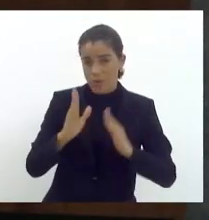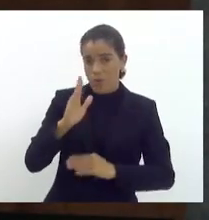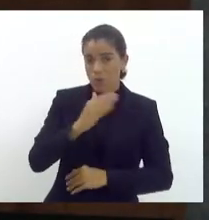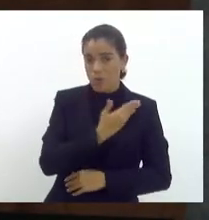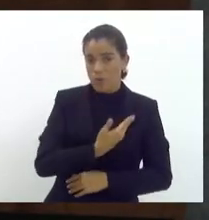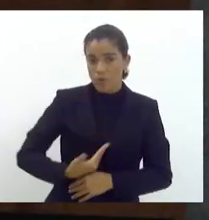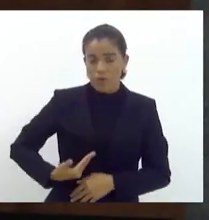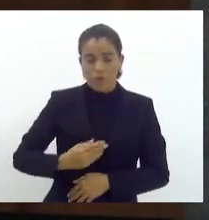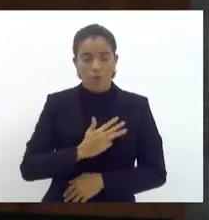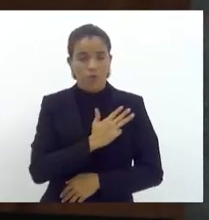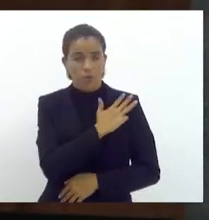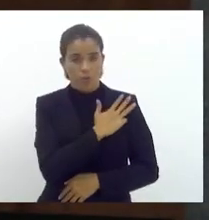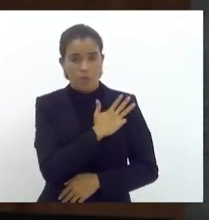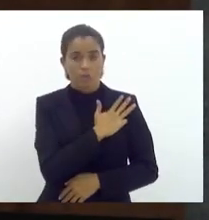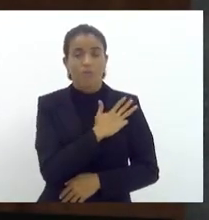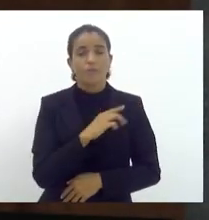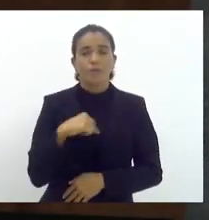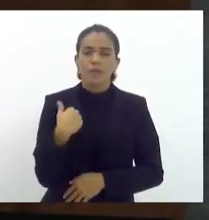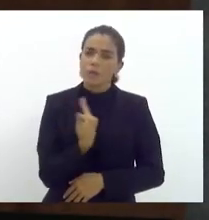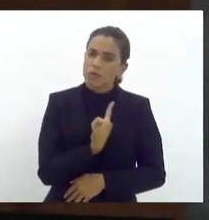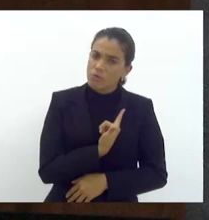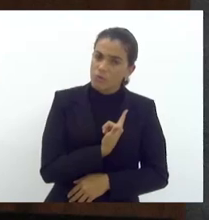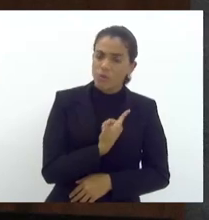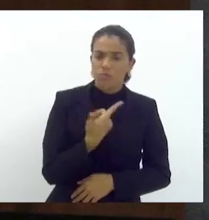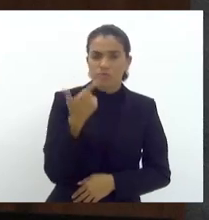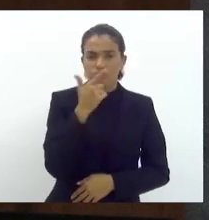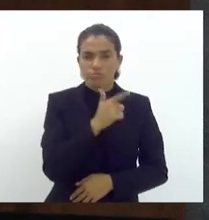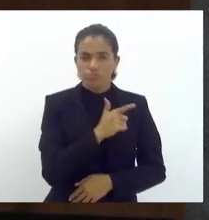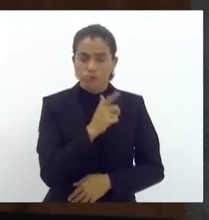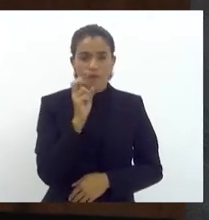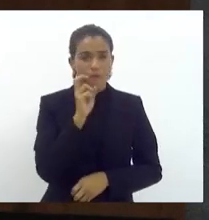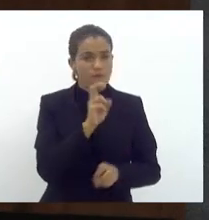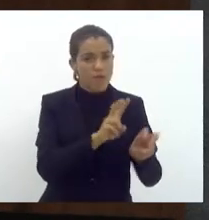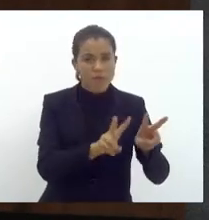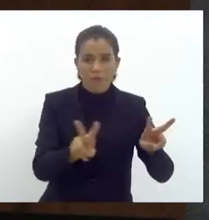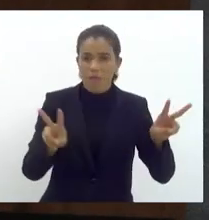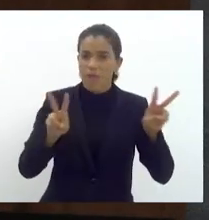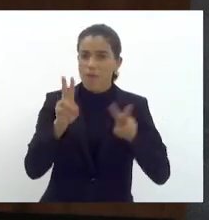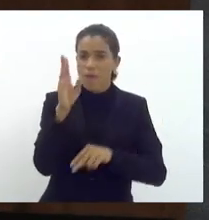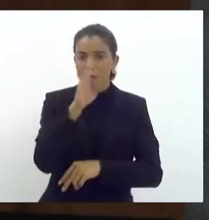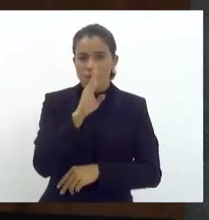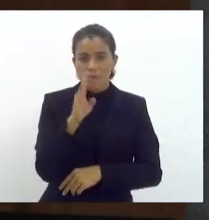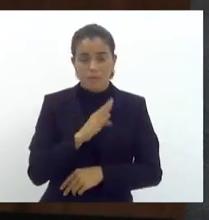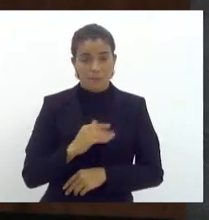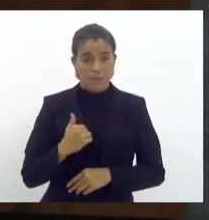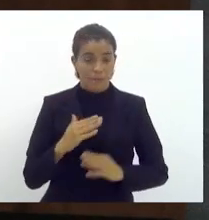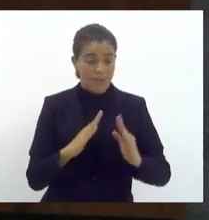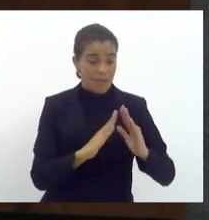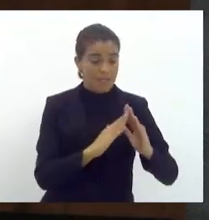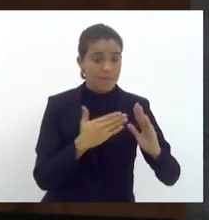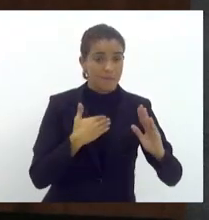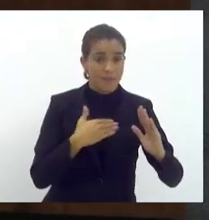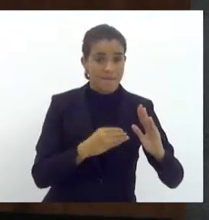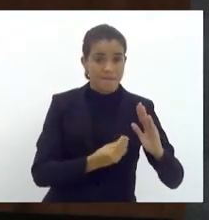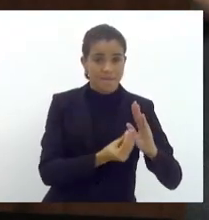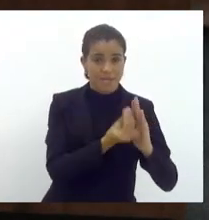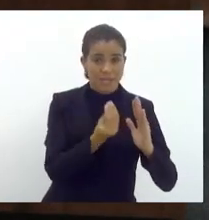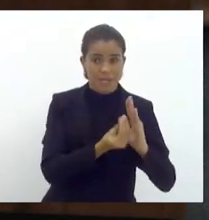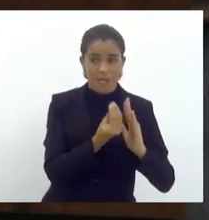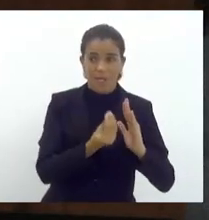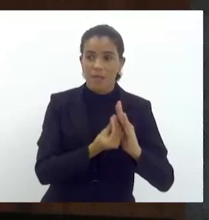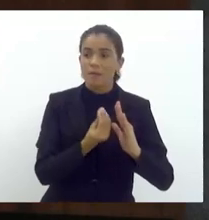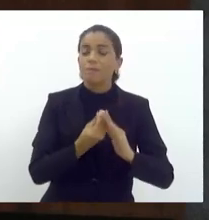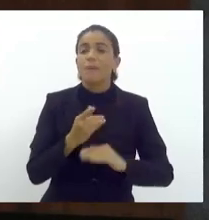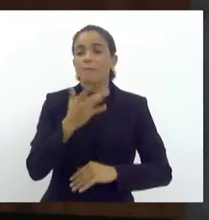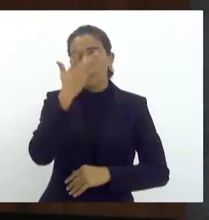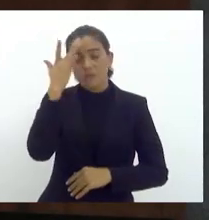presidente Lula que nós podemos ver no Brasil inteiro o Minha Casa Minha Vida da faixa 1 para